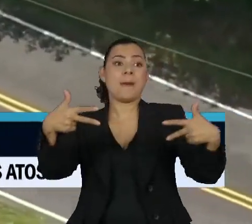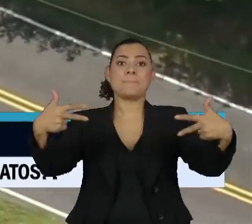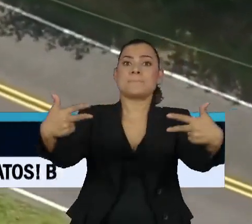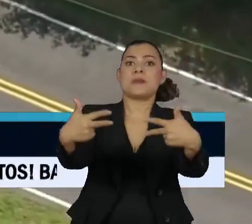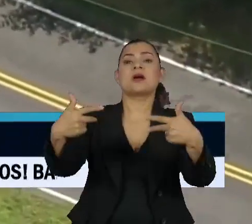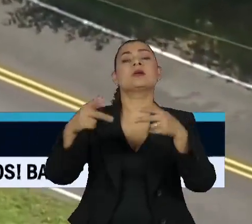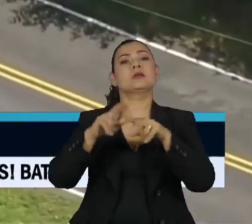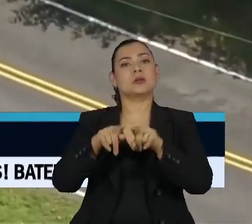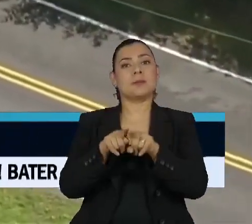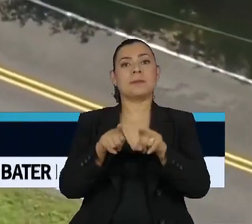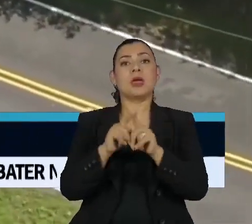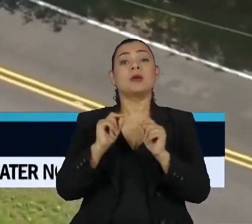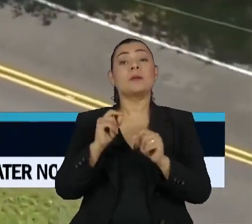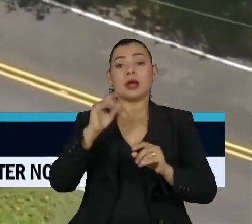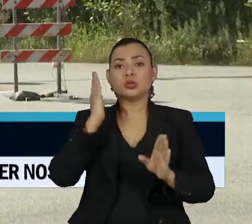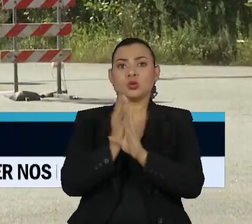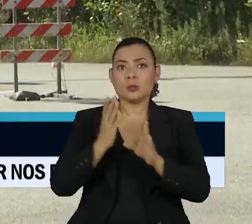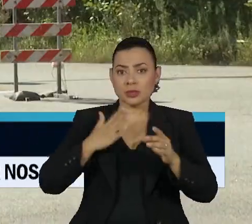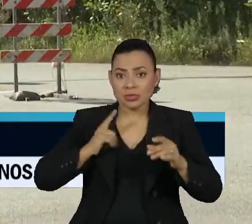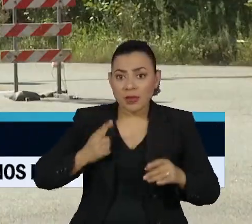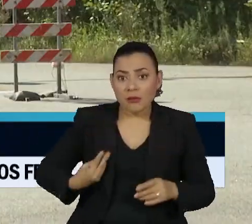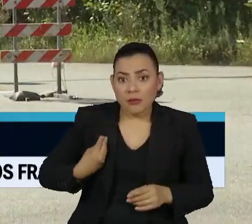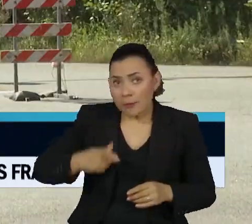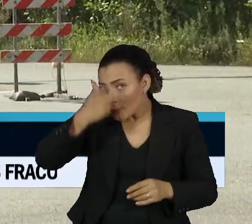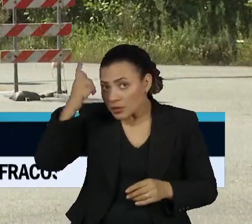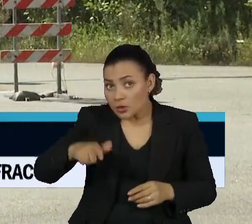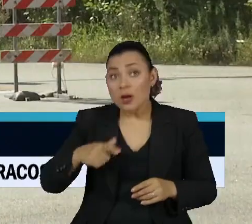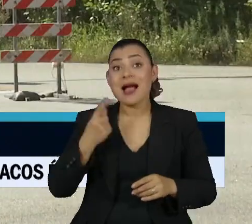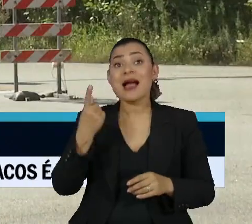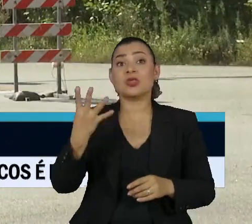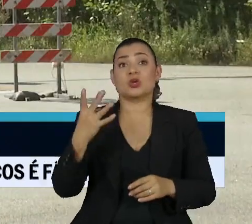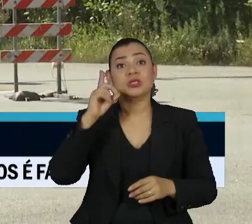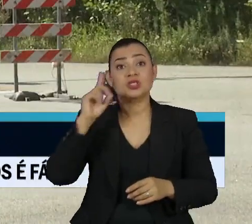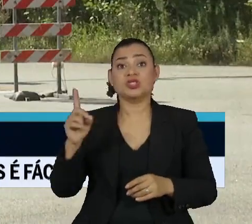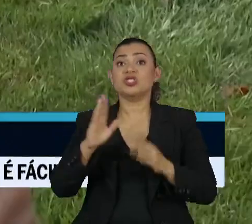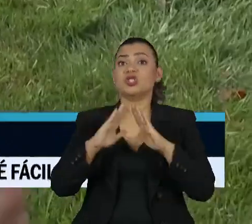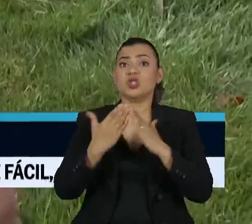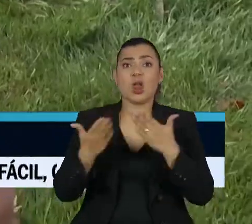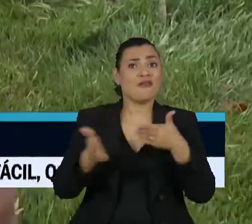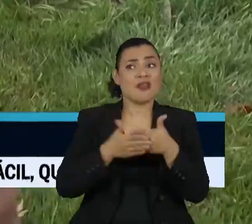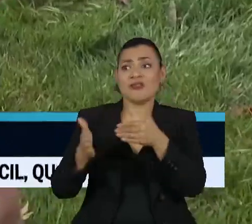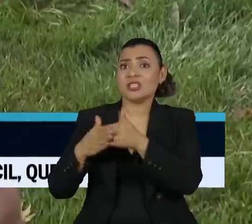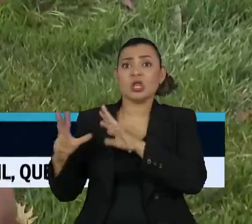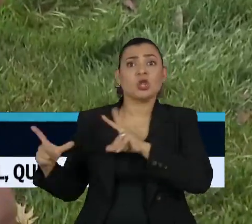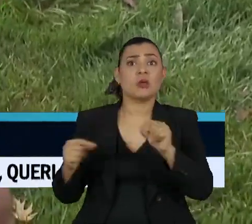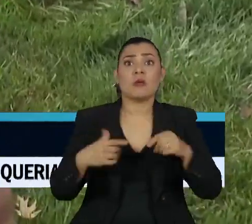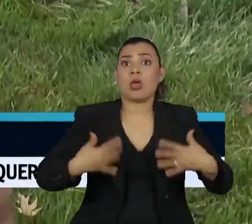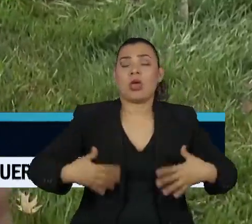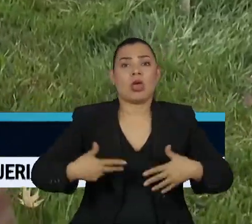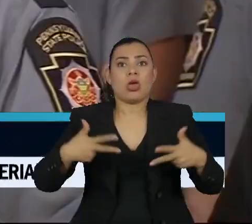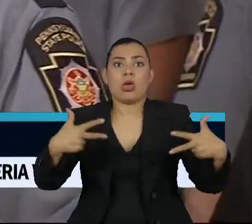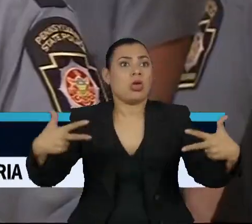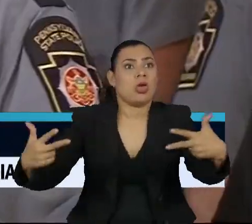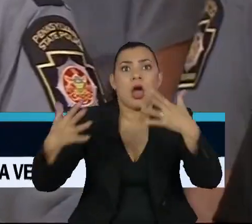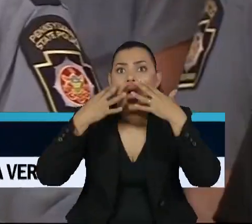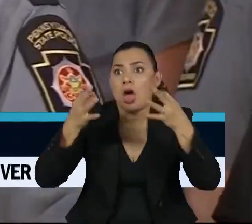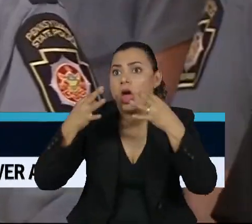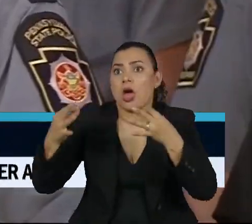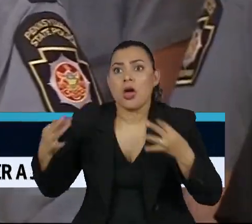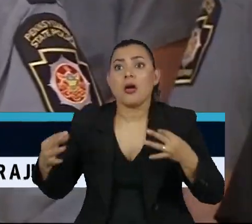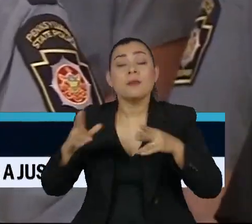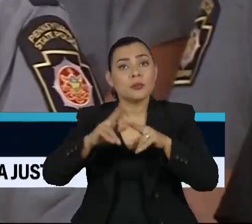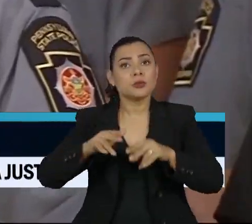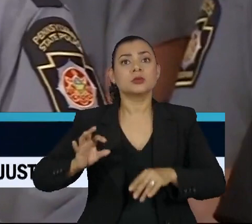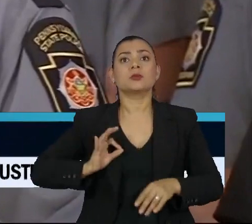captam sinais de calor. Durante os 14 dias de buscas, escolas foram fechadas e moradores colocados em alerta.